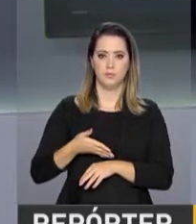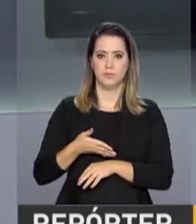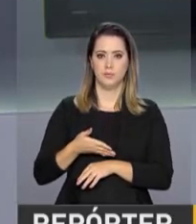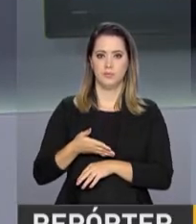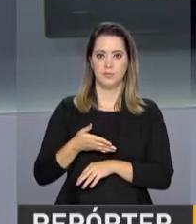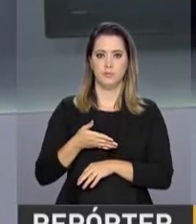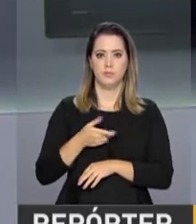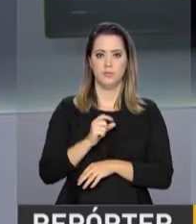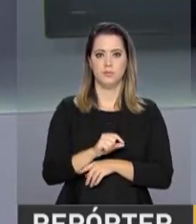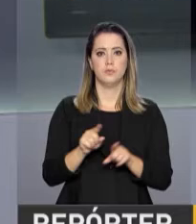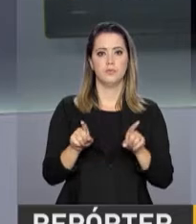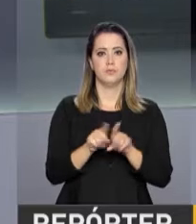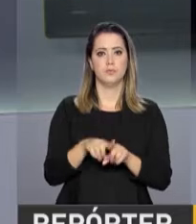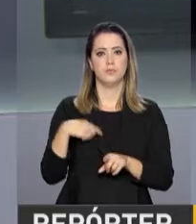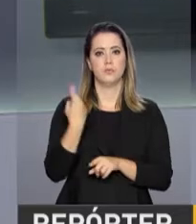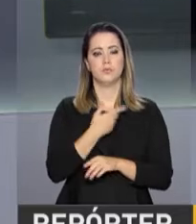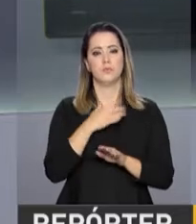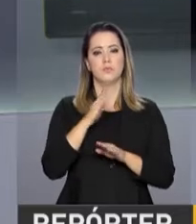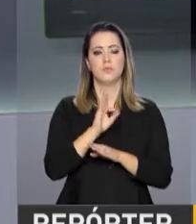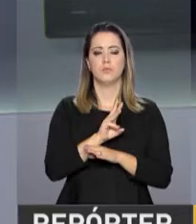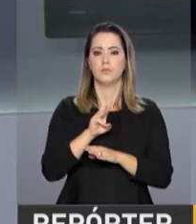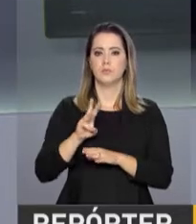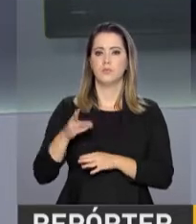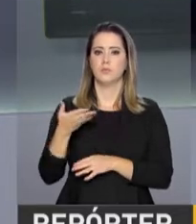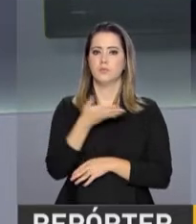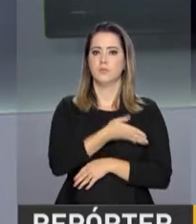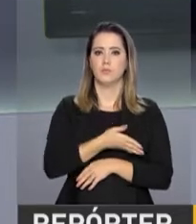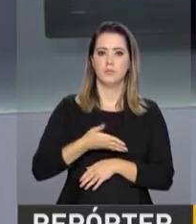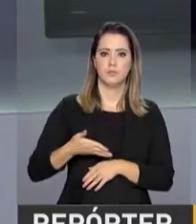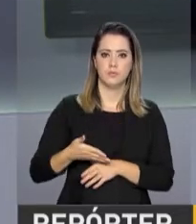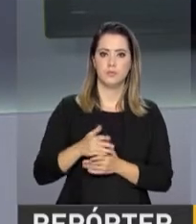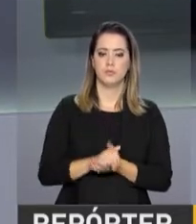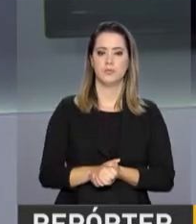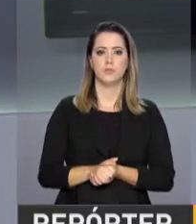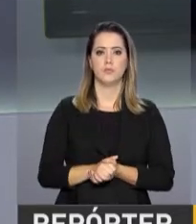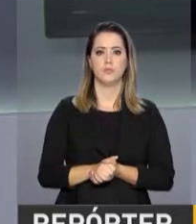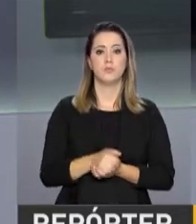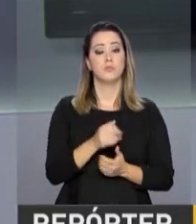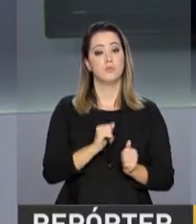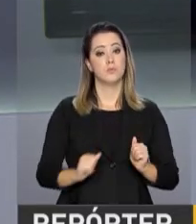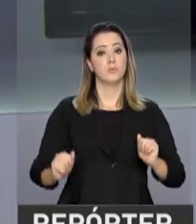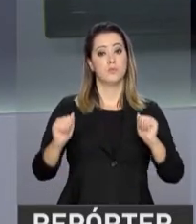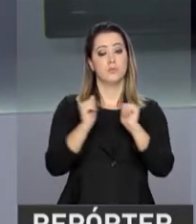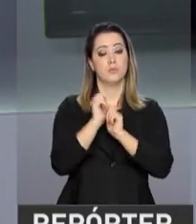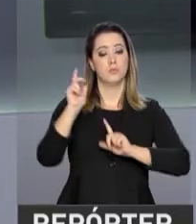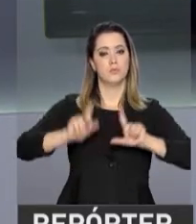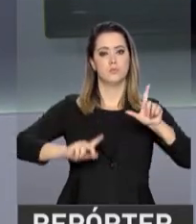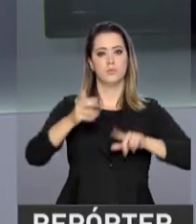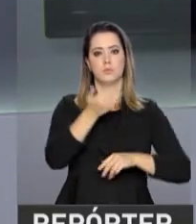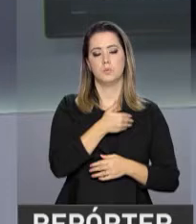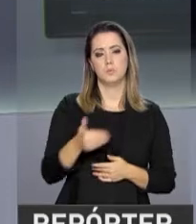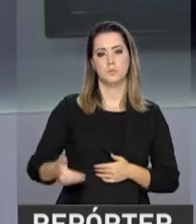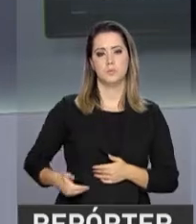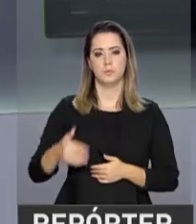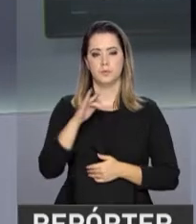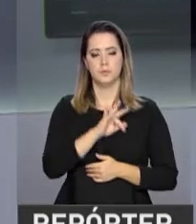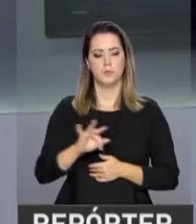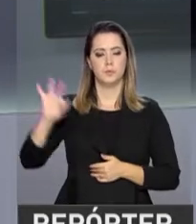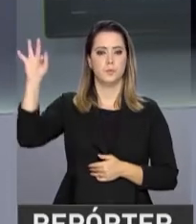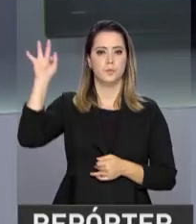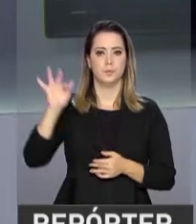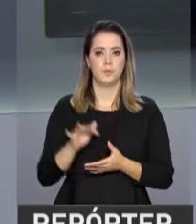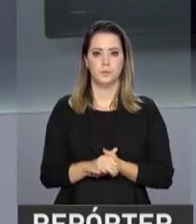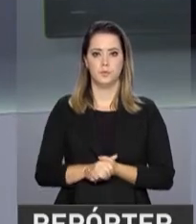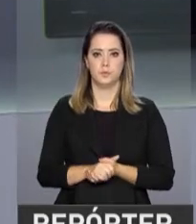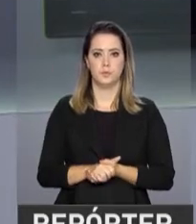da nbr no youtube e toda a nossa programação também está em nossa página na internet continue com a gente aqui na nbr a tv do